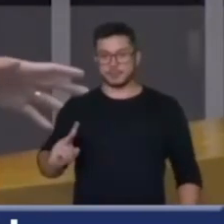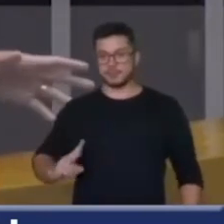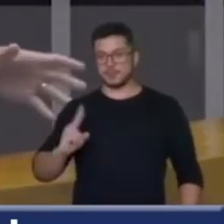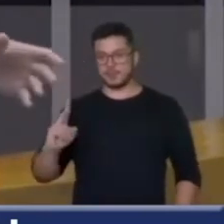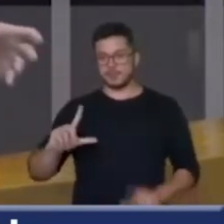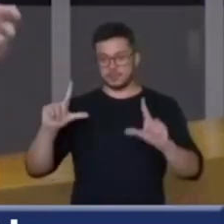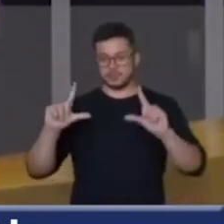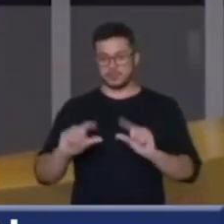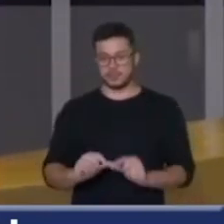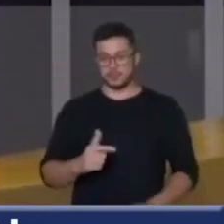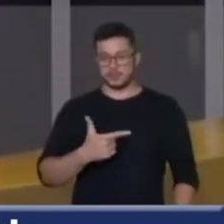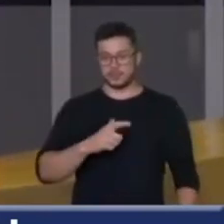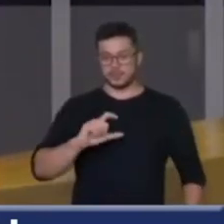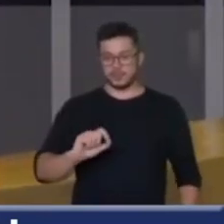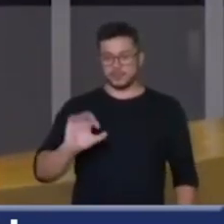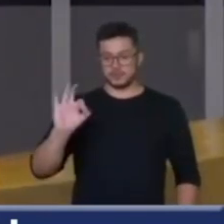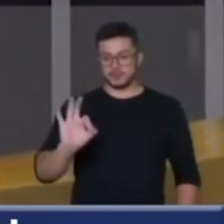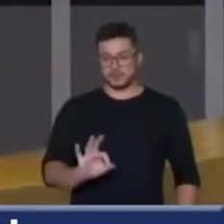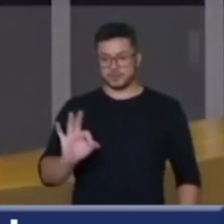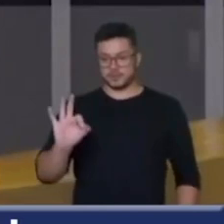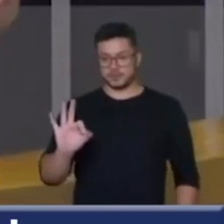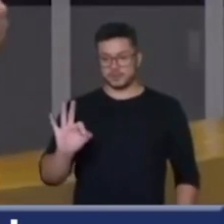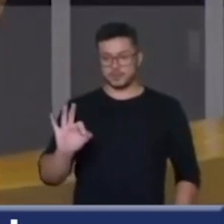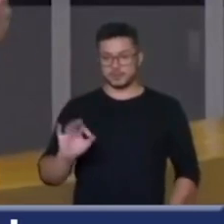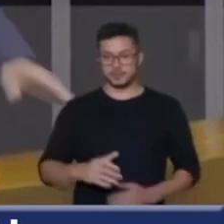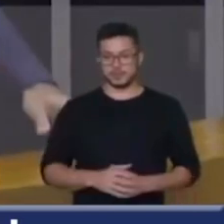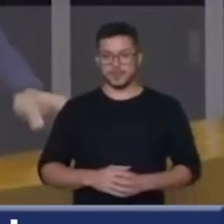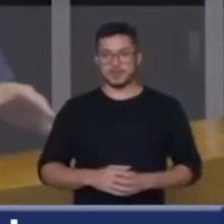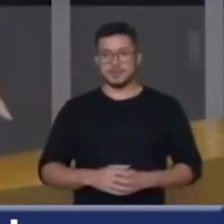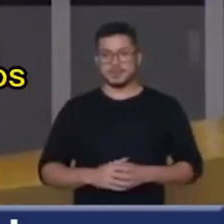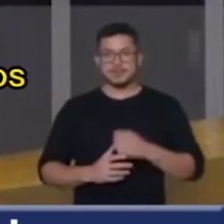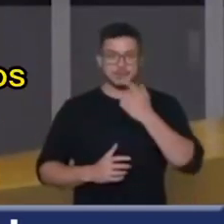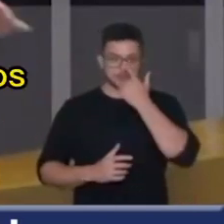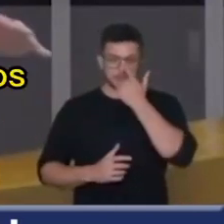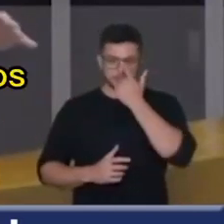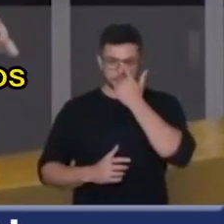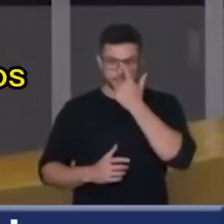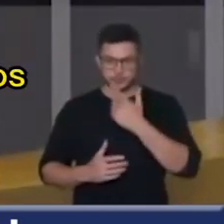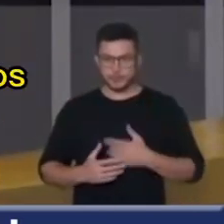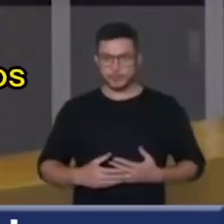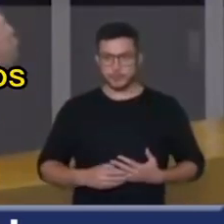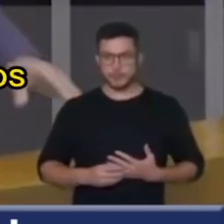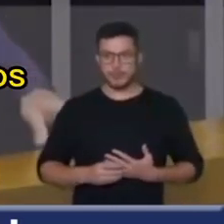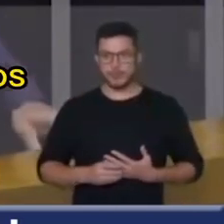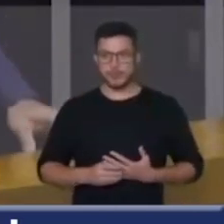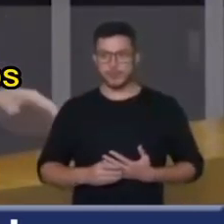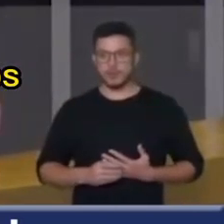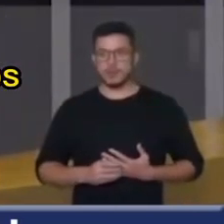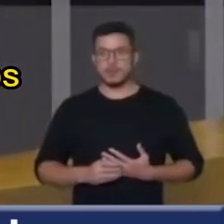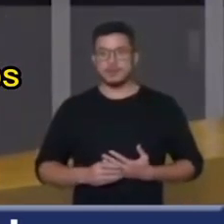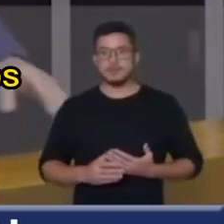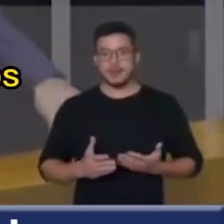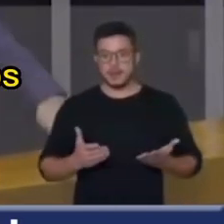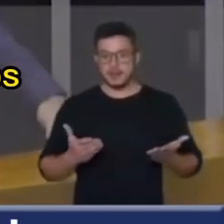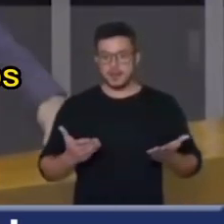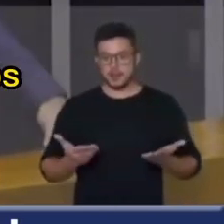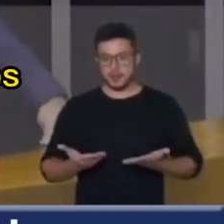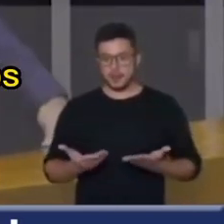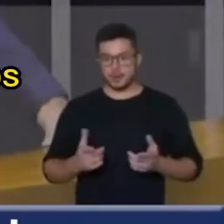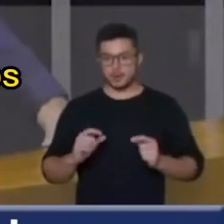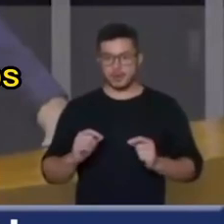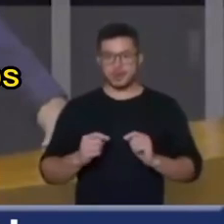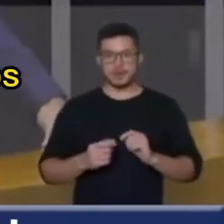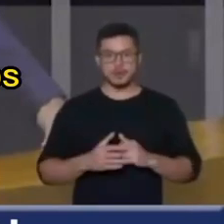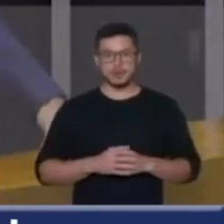a proeza de reduzir de cair do patamar seguro dos 100 mil pontos chegando a